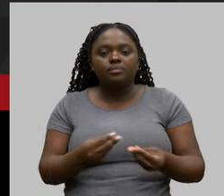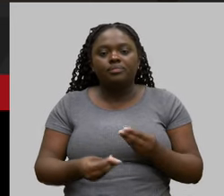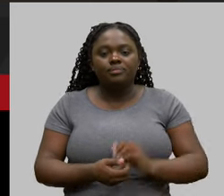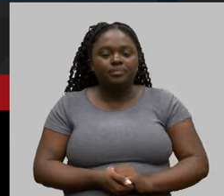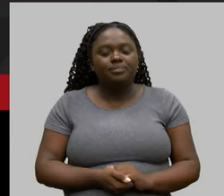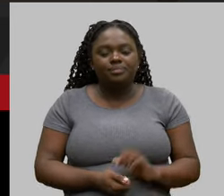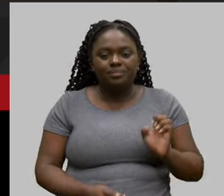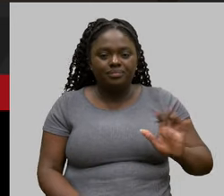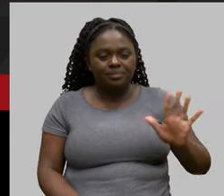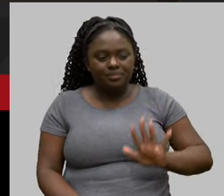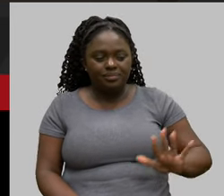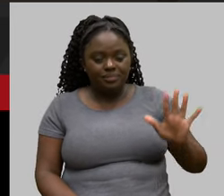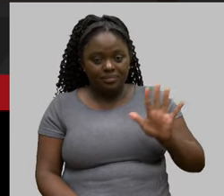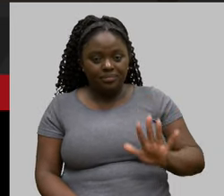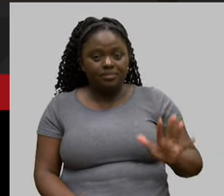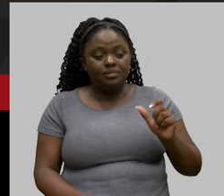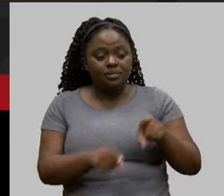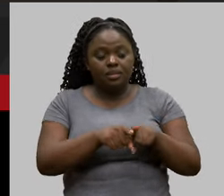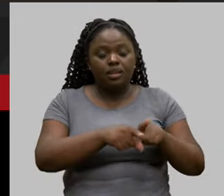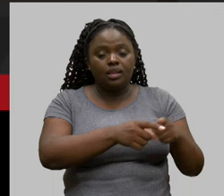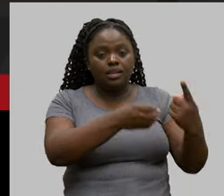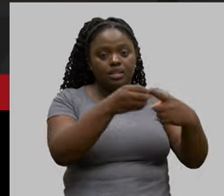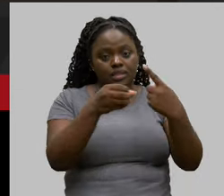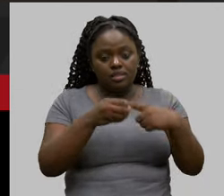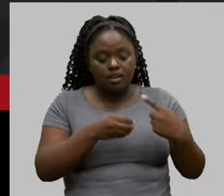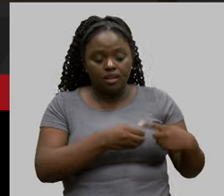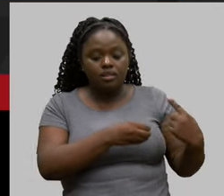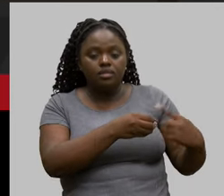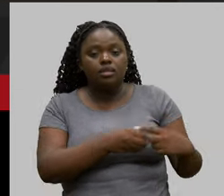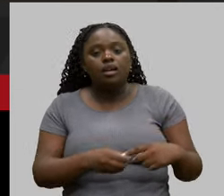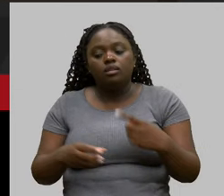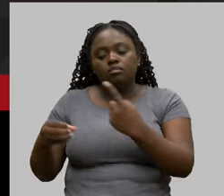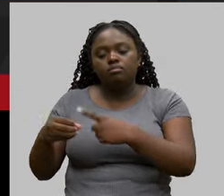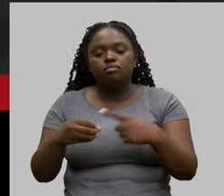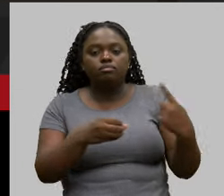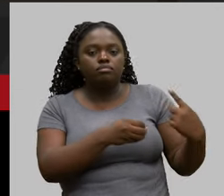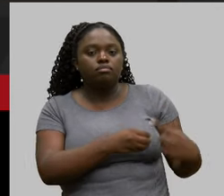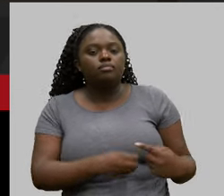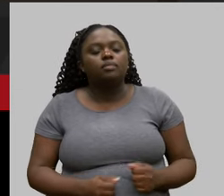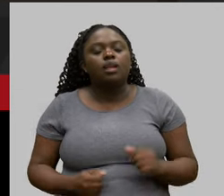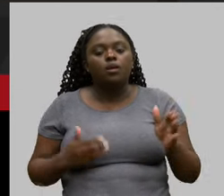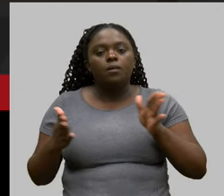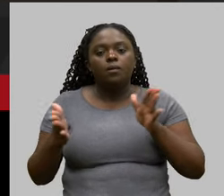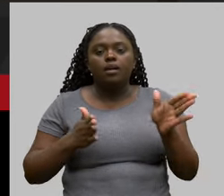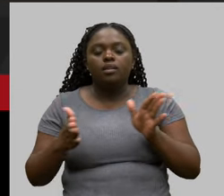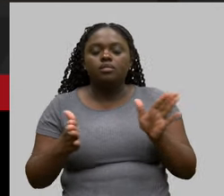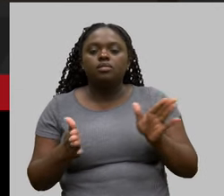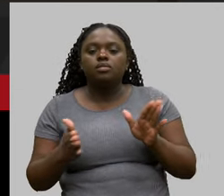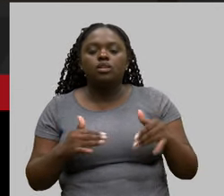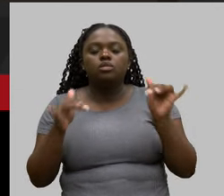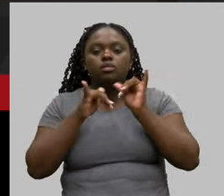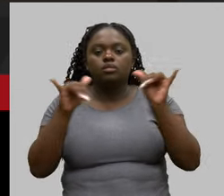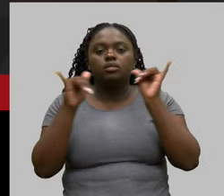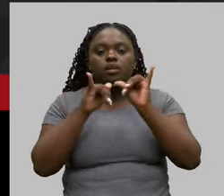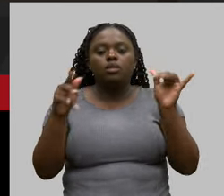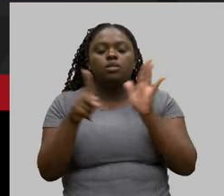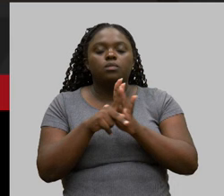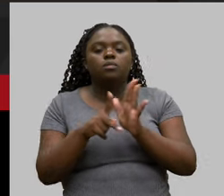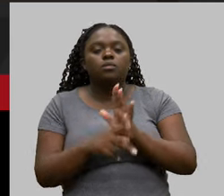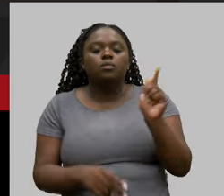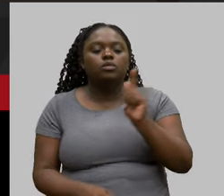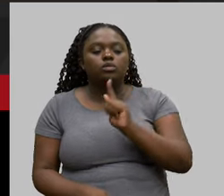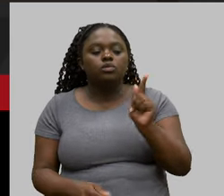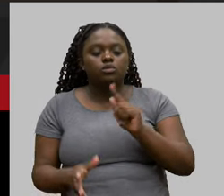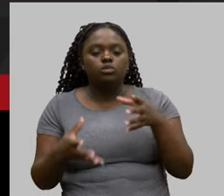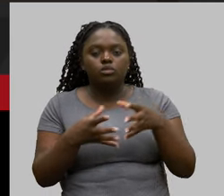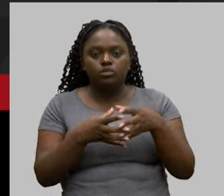Estados entre estados e municípios e entre municípios pleno acesso dos segurados às informações relativas à gestão do regime